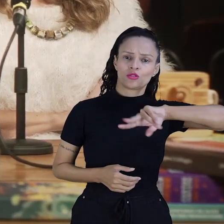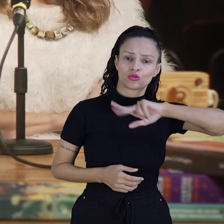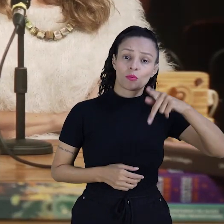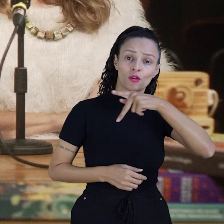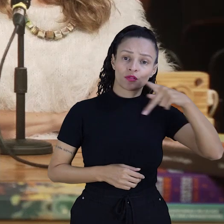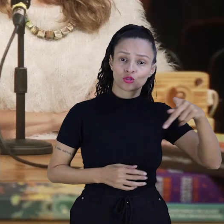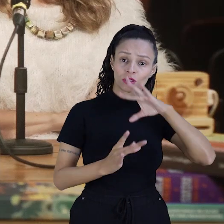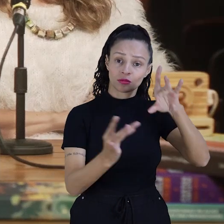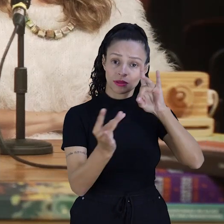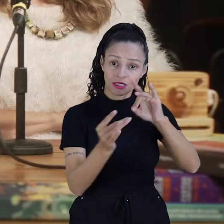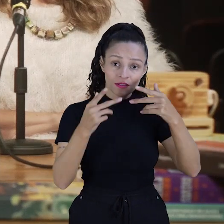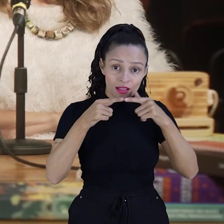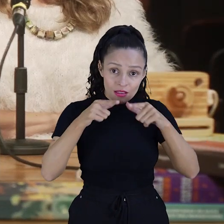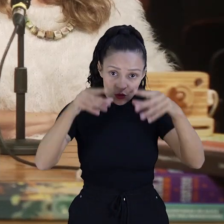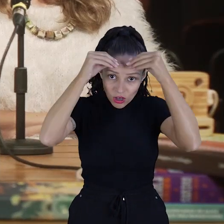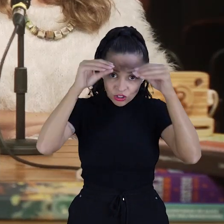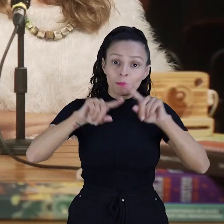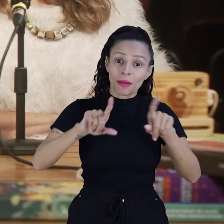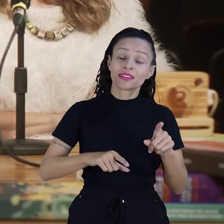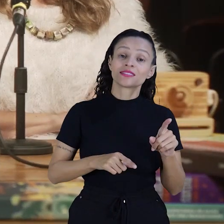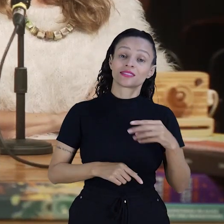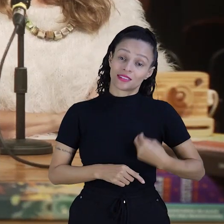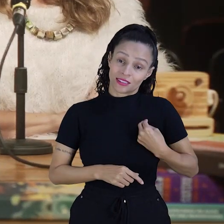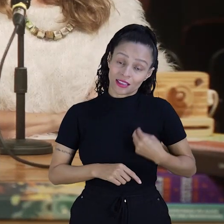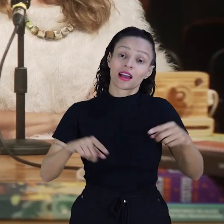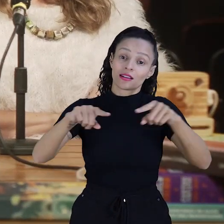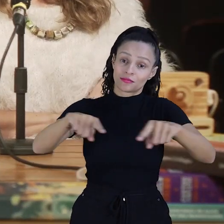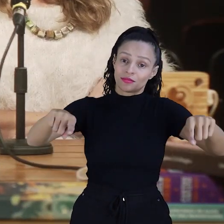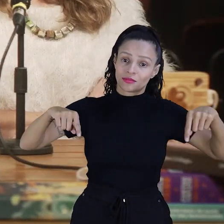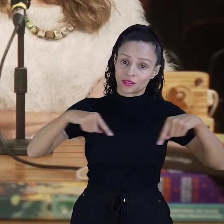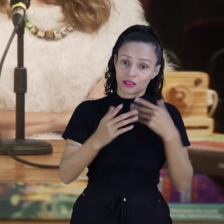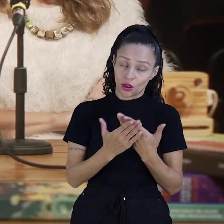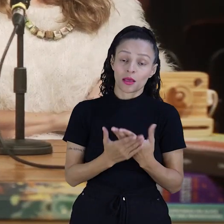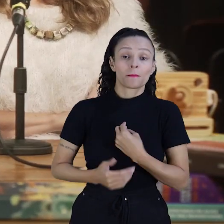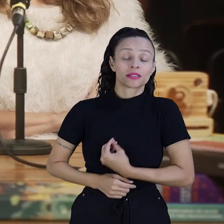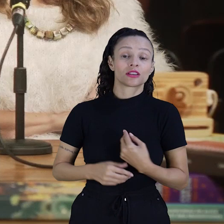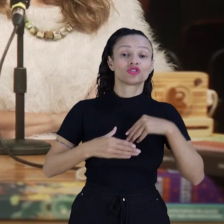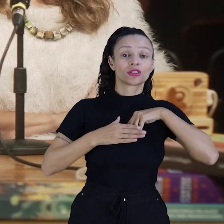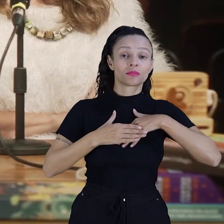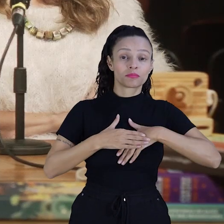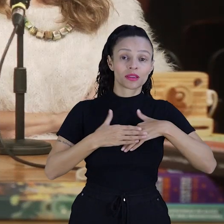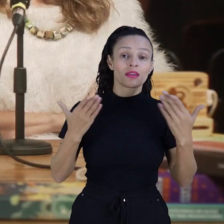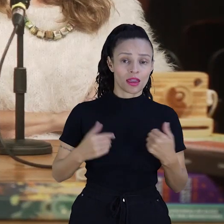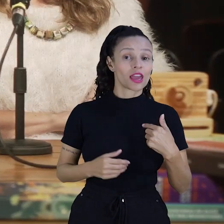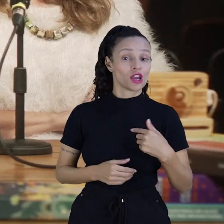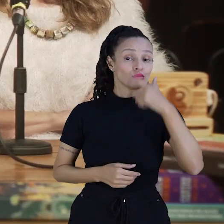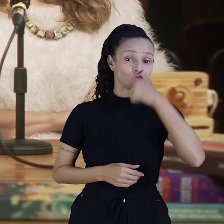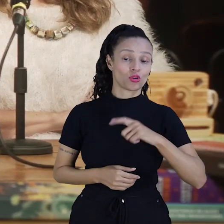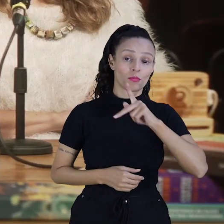sou professora especialista nessas linguagens, mas isso entrou na minha sala de aula. Isso está presente em mim. Eu sou uma